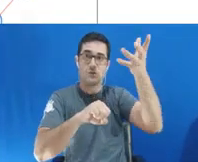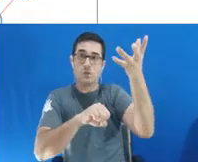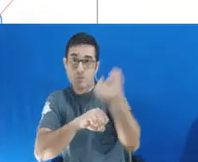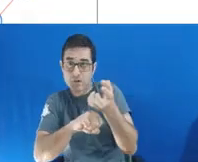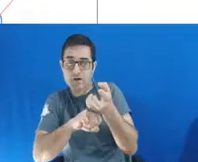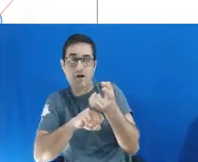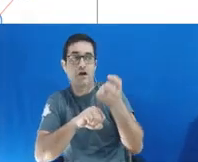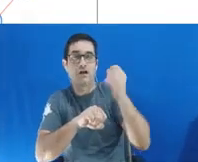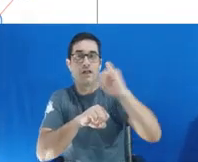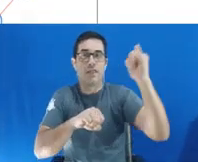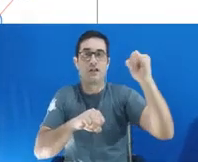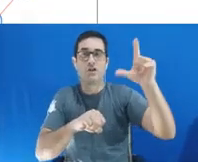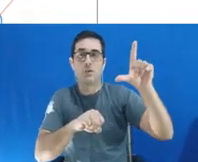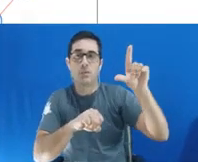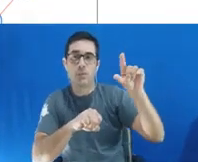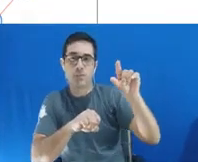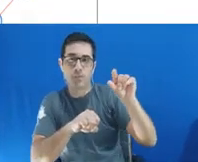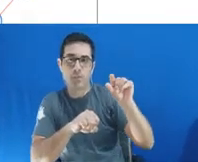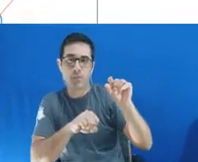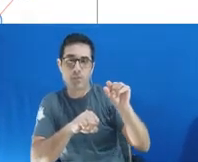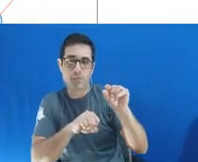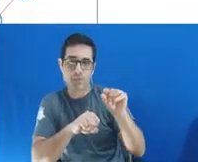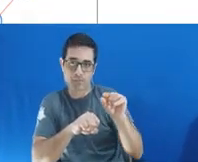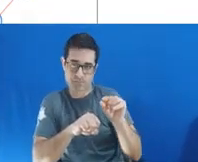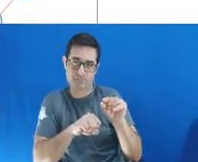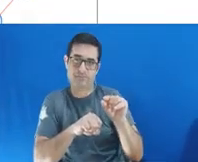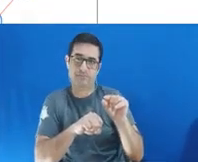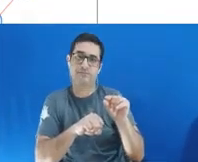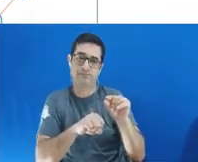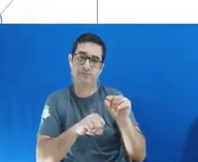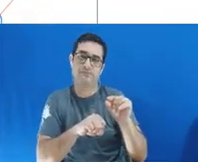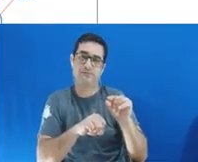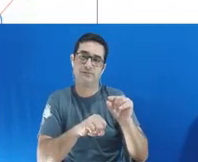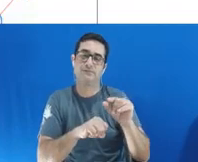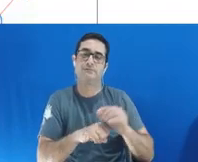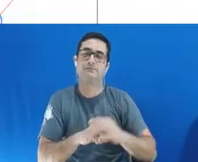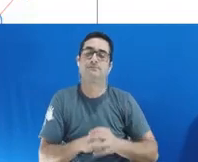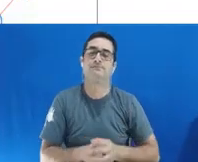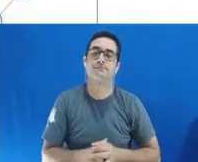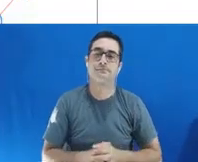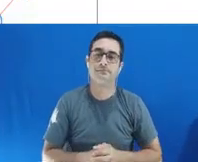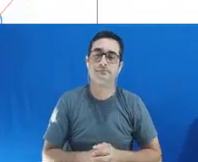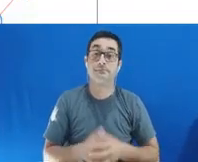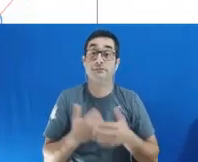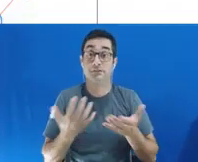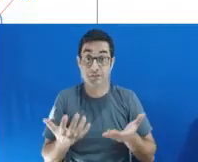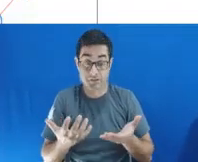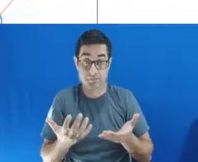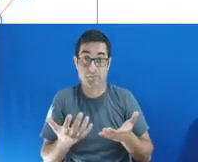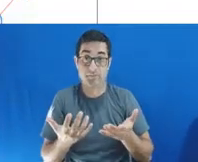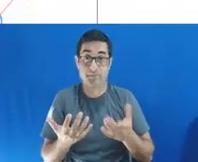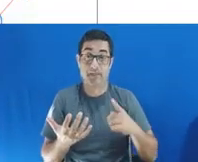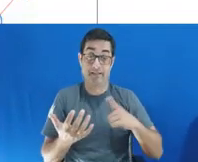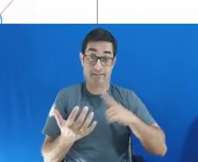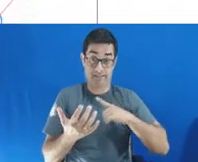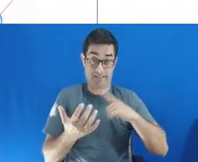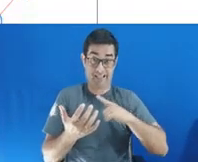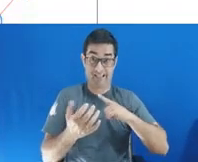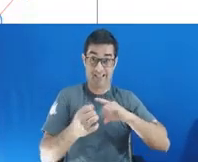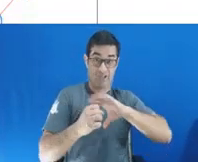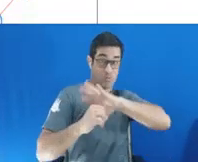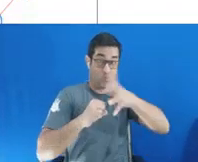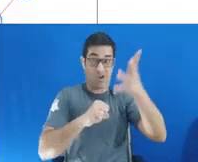carga nuclear efetiva, que é o quê? A carga que sobra depois da blindagem, né? Então, eu tenho a